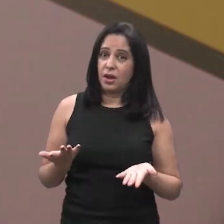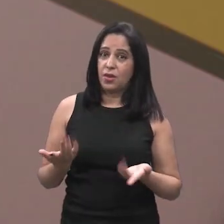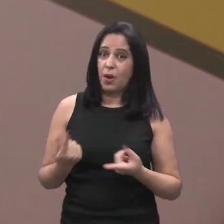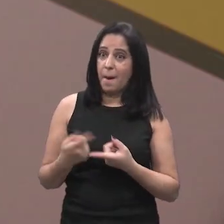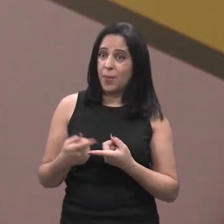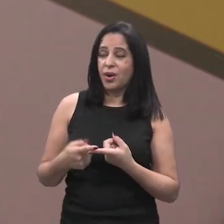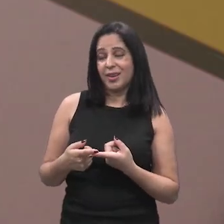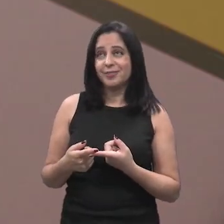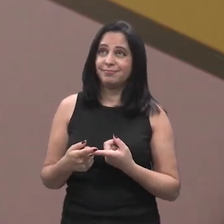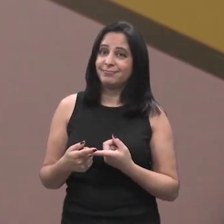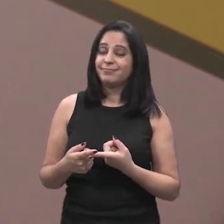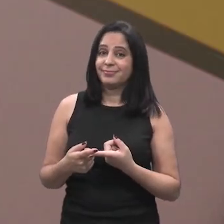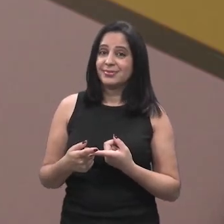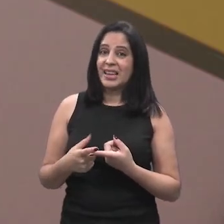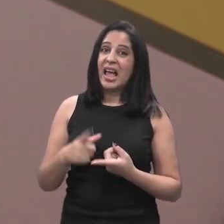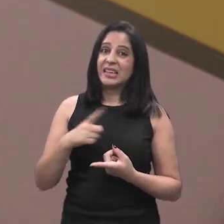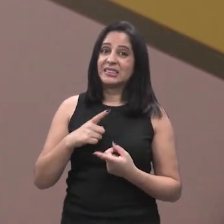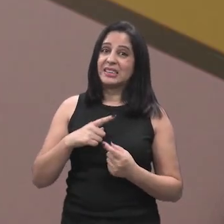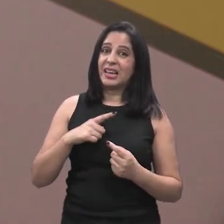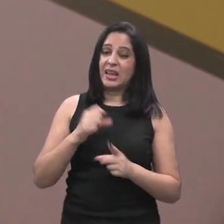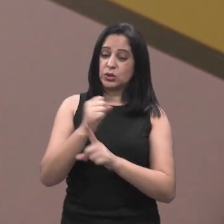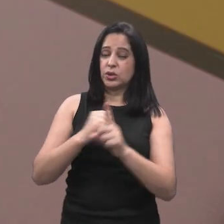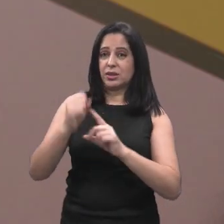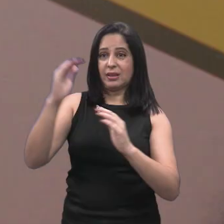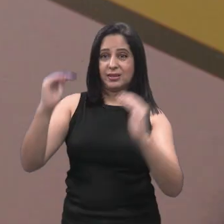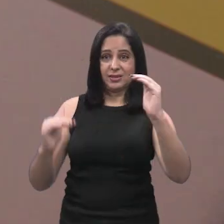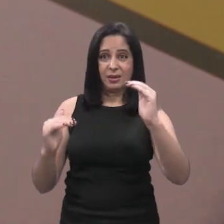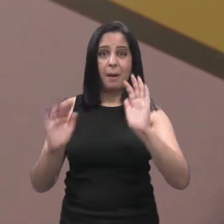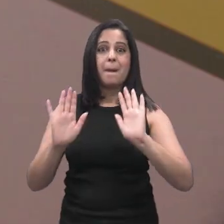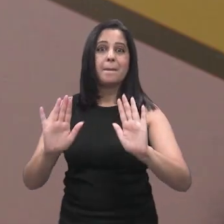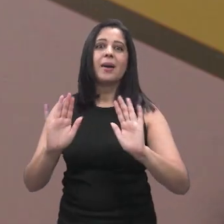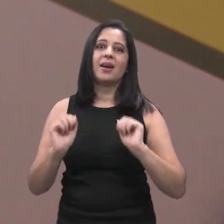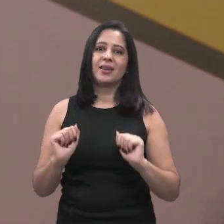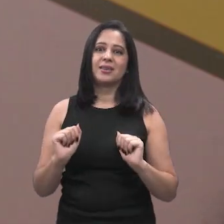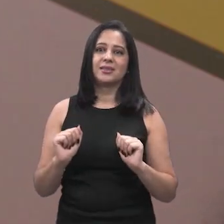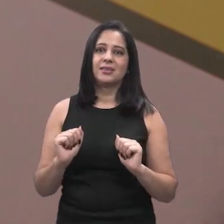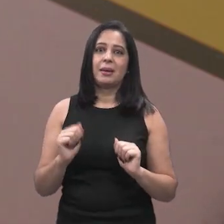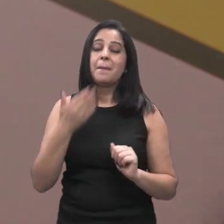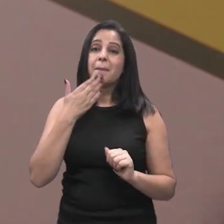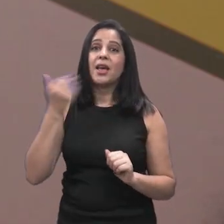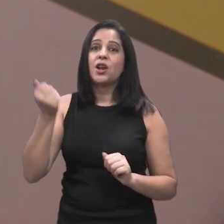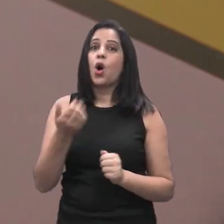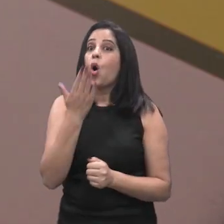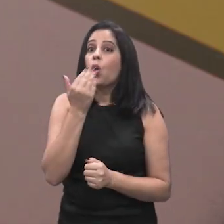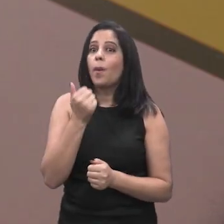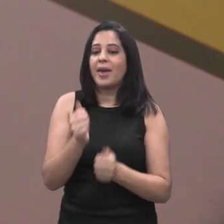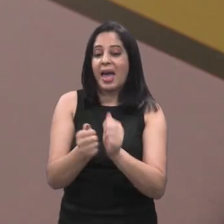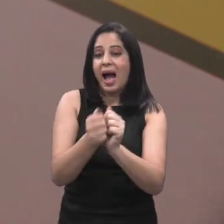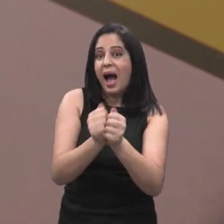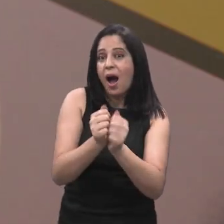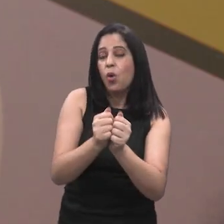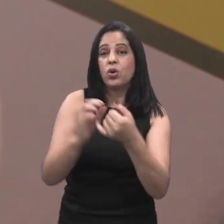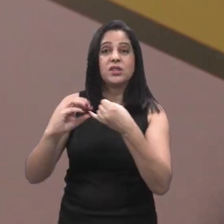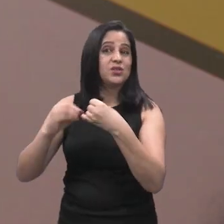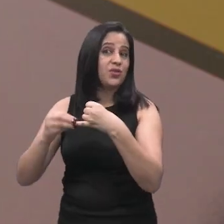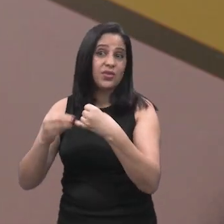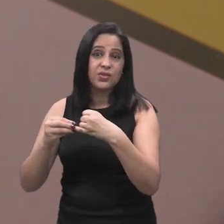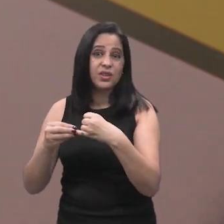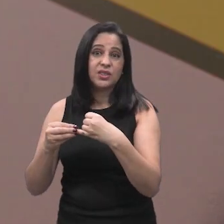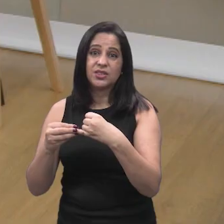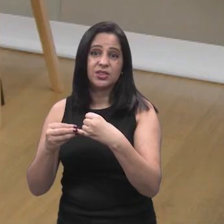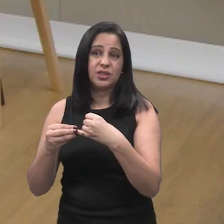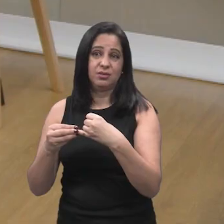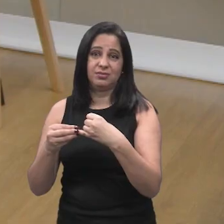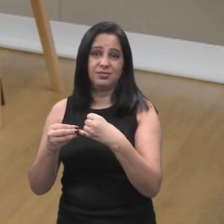um arroz e um feijão, o ovo tá caro, mas qualquer coisa melhor do que um pacotinho de batata frita, por exemplo.